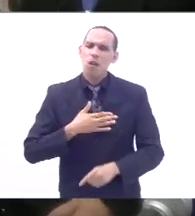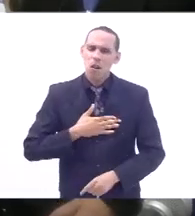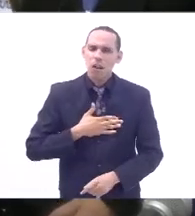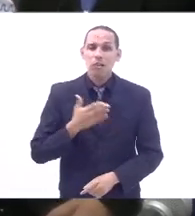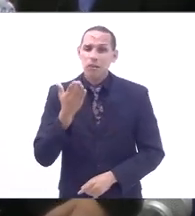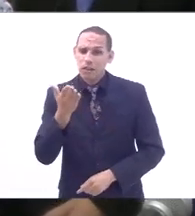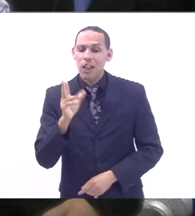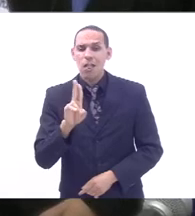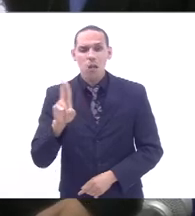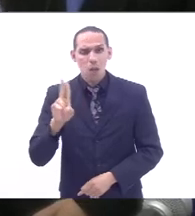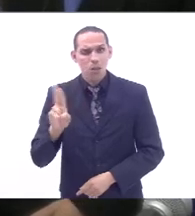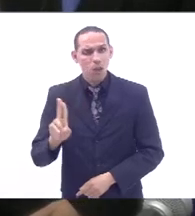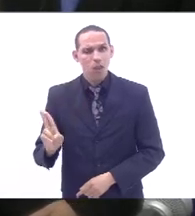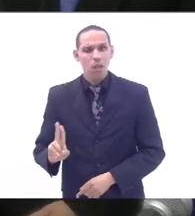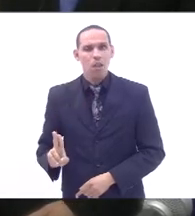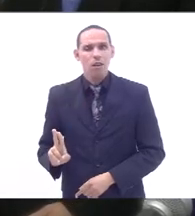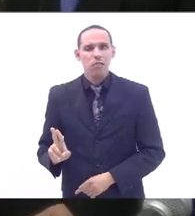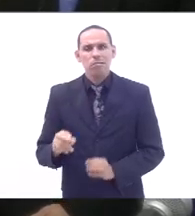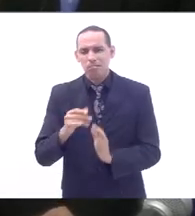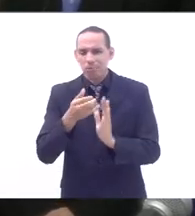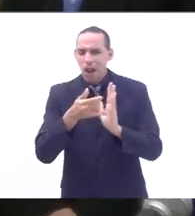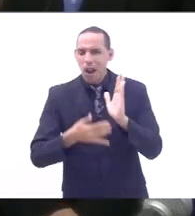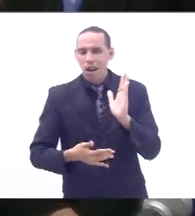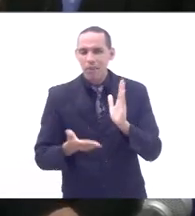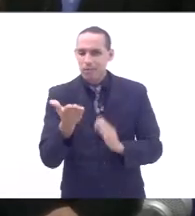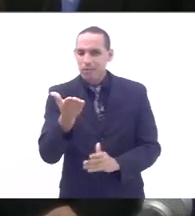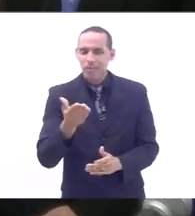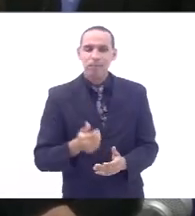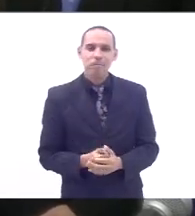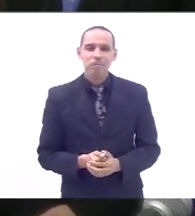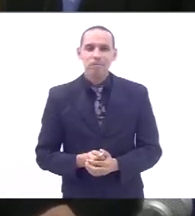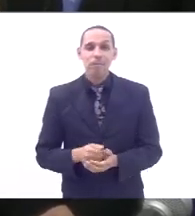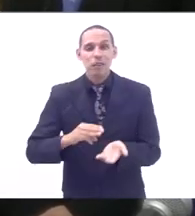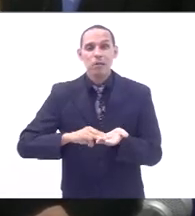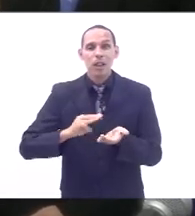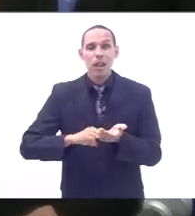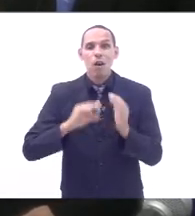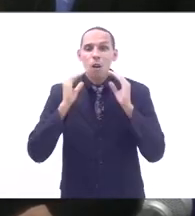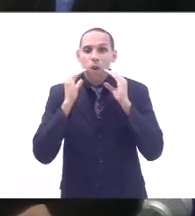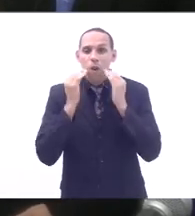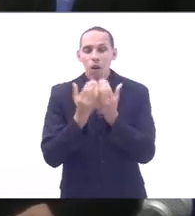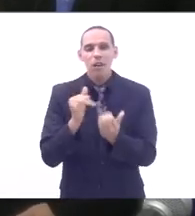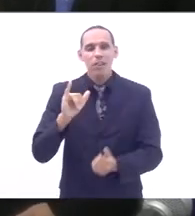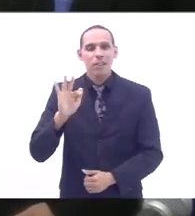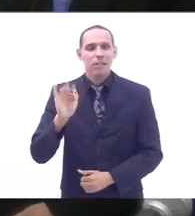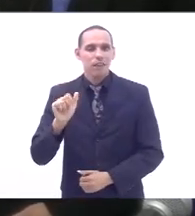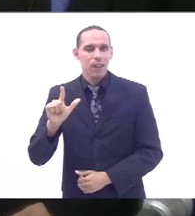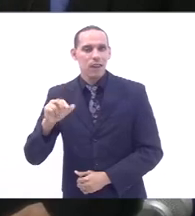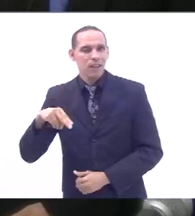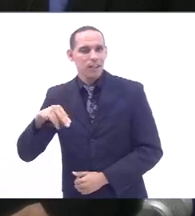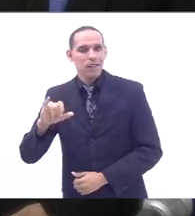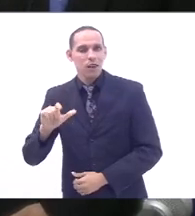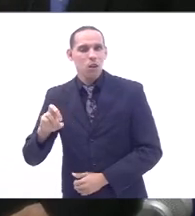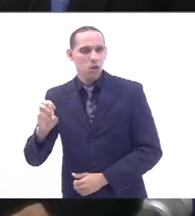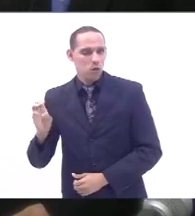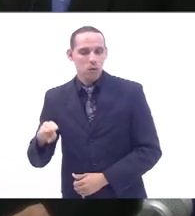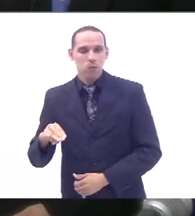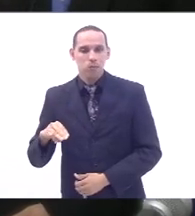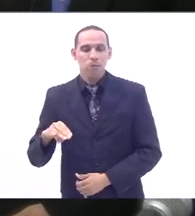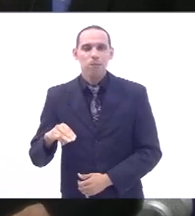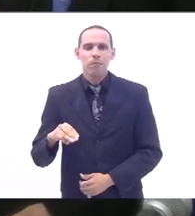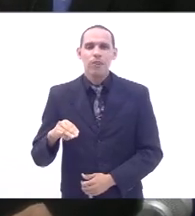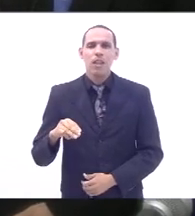favor, citasse o nome. Acho que está aí na relação. Membros da comunidade Fanilorum. É isso mesmo. Para